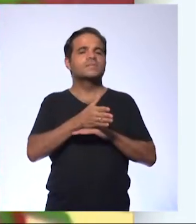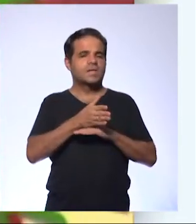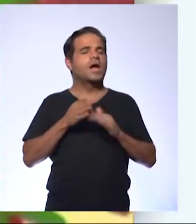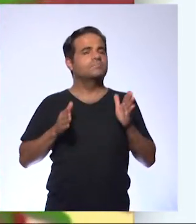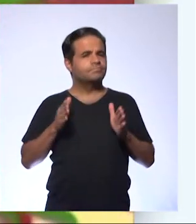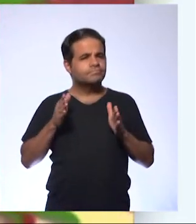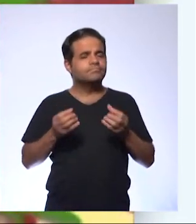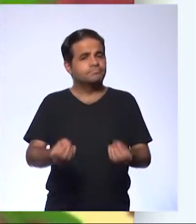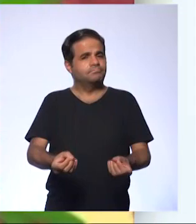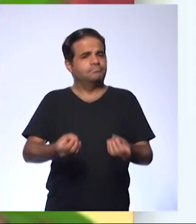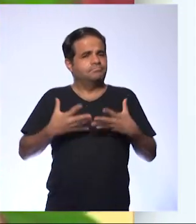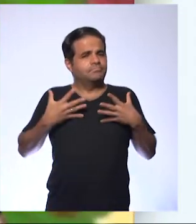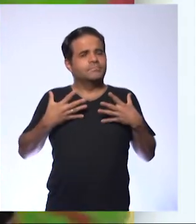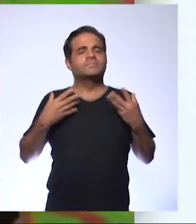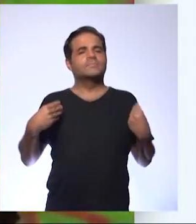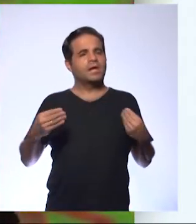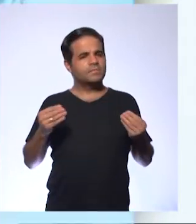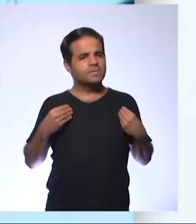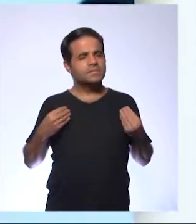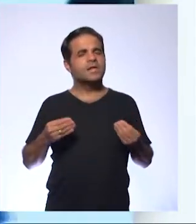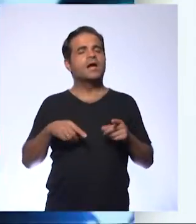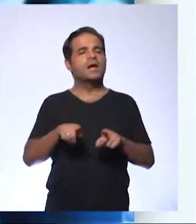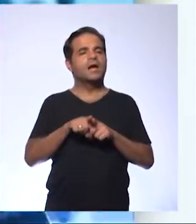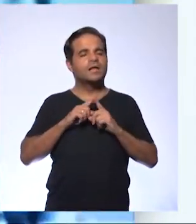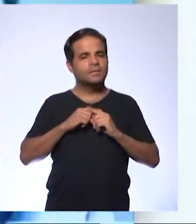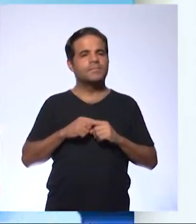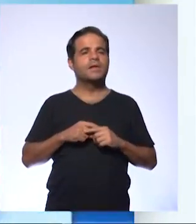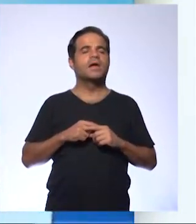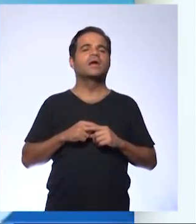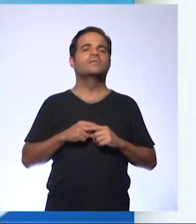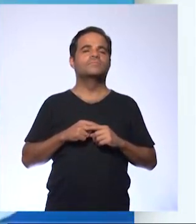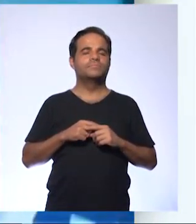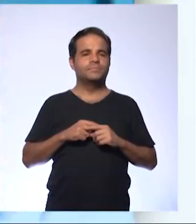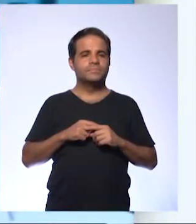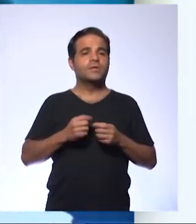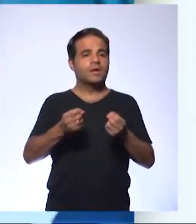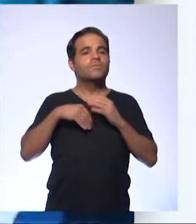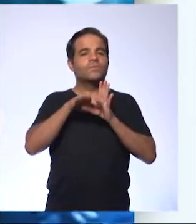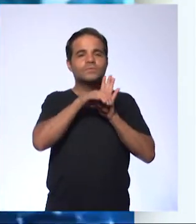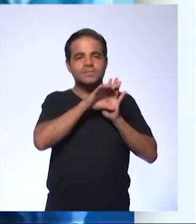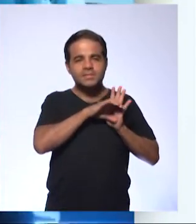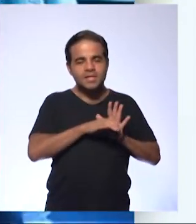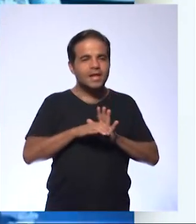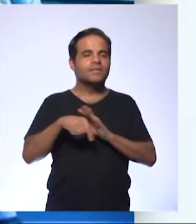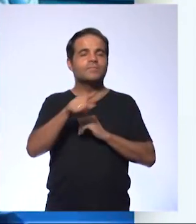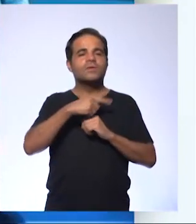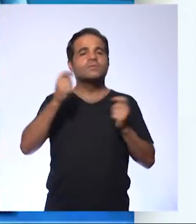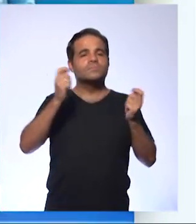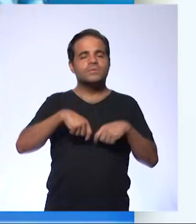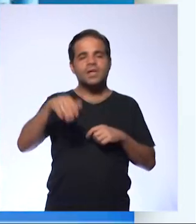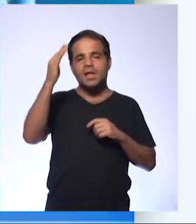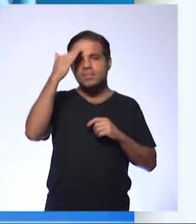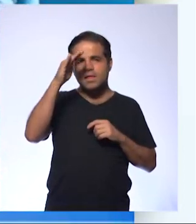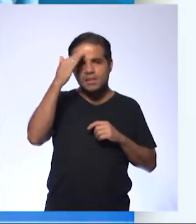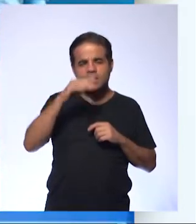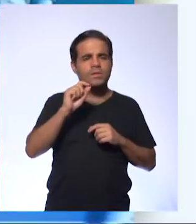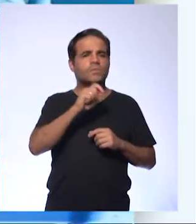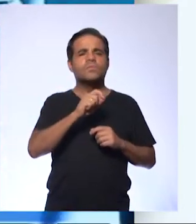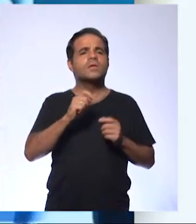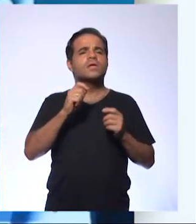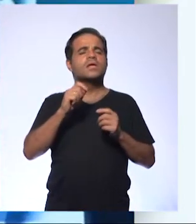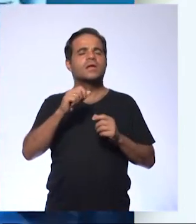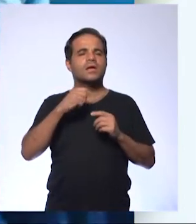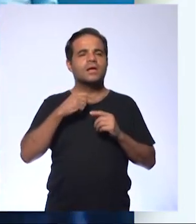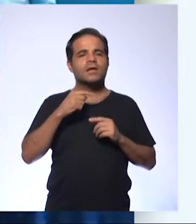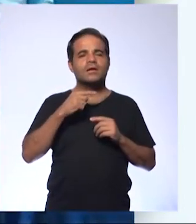Isso vai nos dar a flexibilidade e a resiliência. Flexibilidade é um bom conceito também para a gente já entendendo do que a resiliência é capaz,